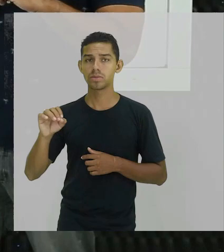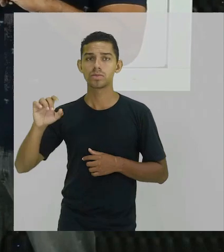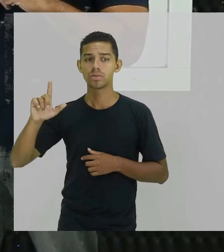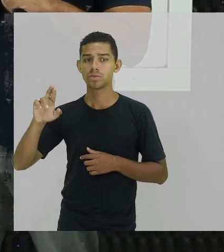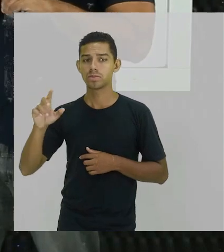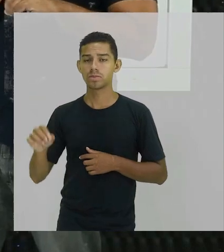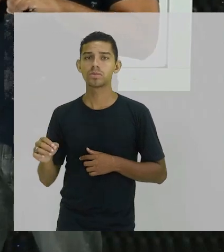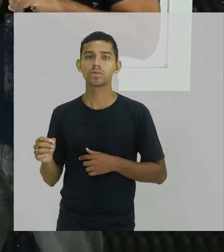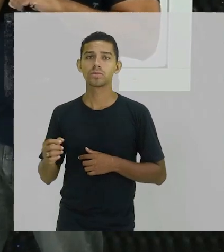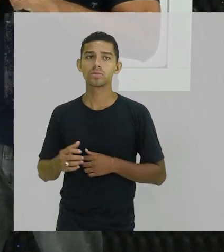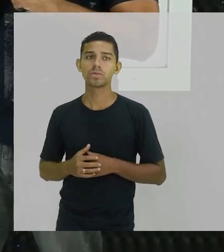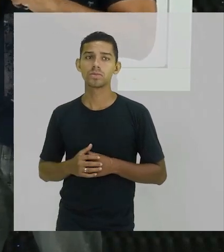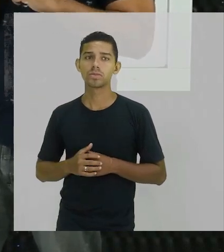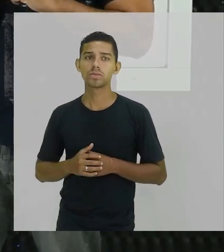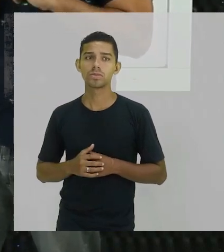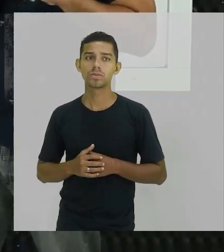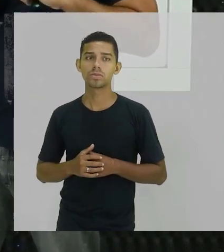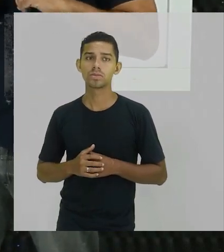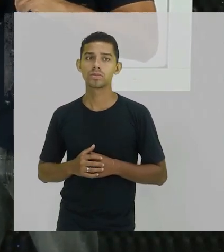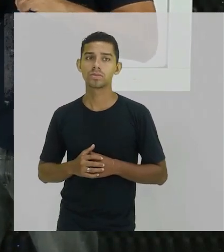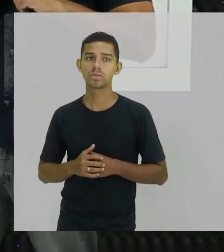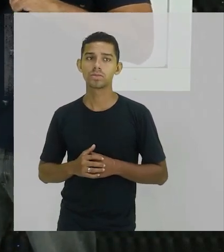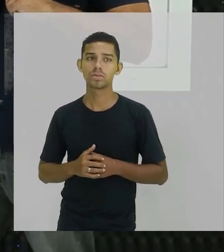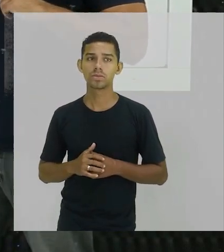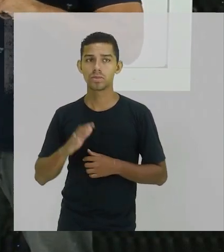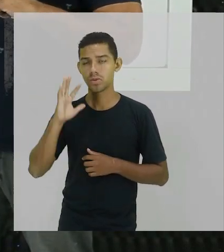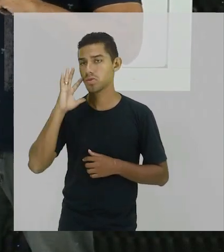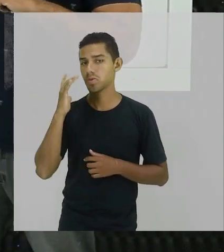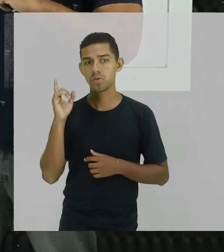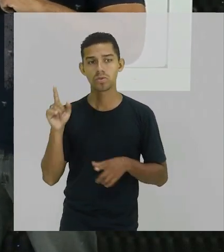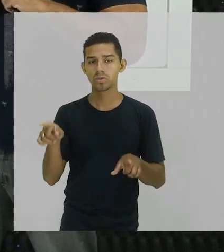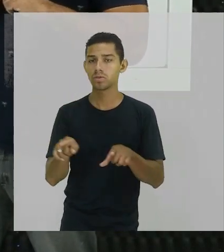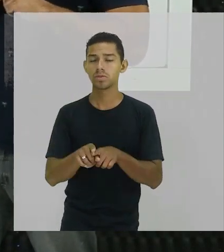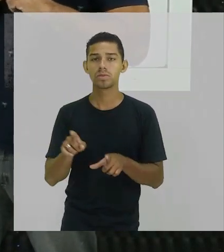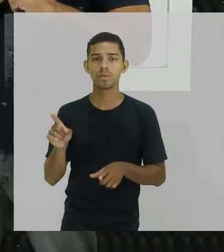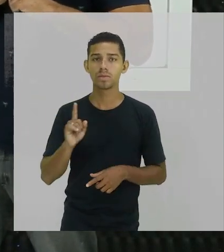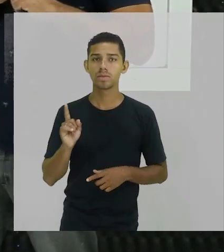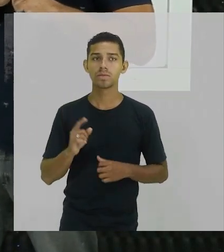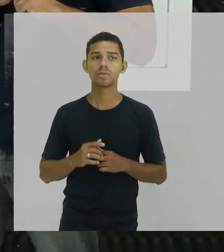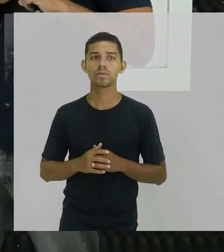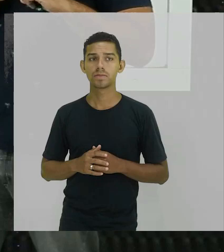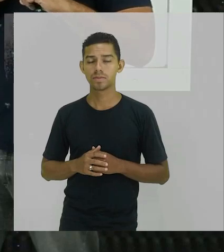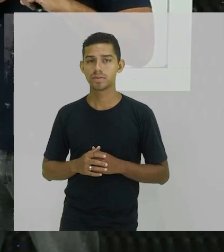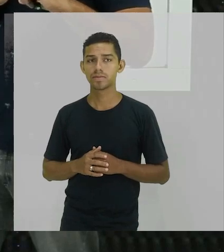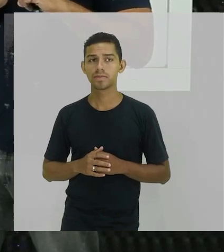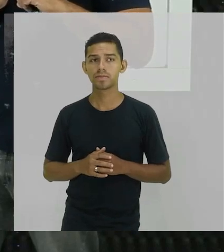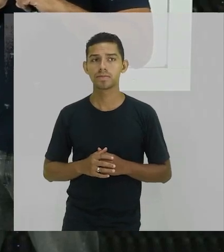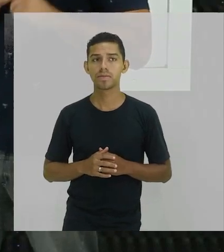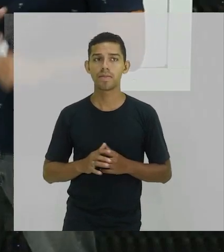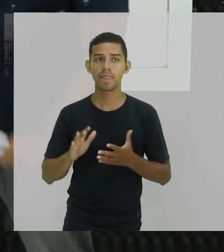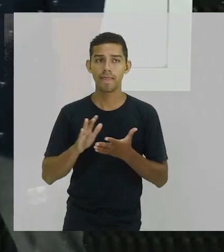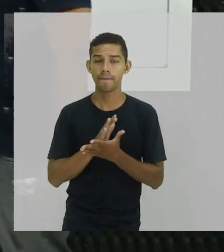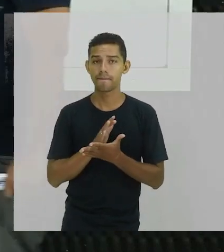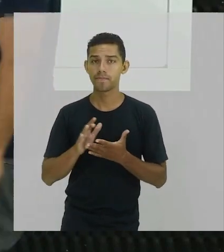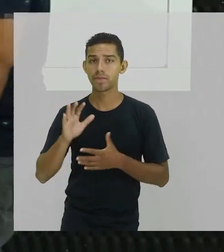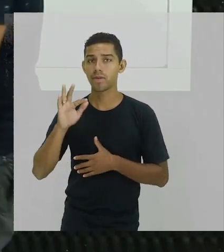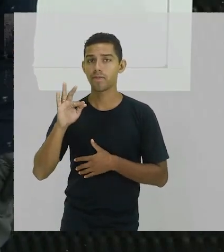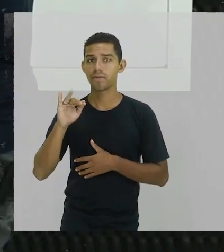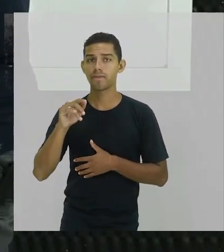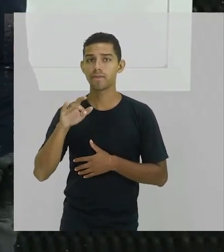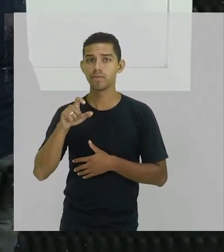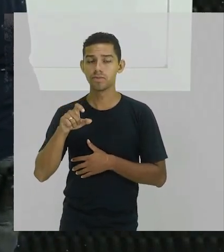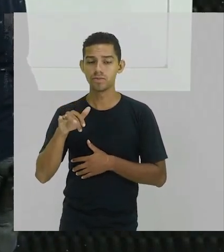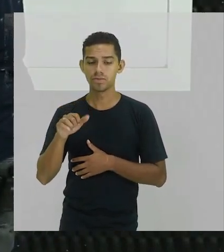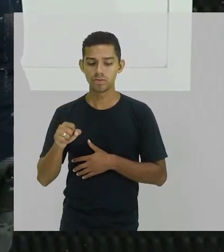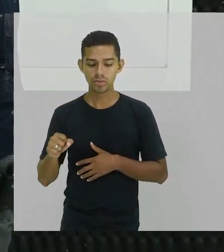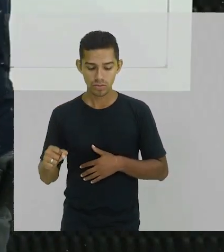outro, certo? Então, na luz, ela também não acontece aqui no caso da interferência, né? Isso para algumas faixas.